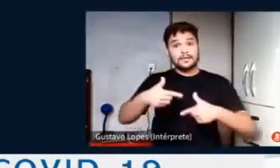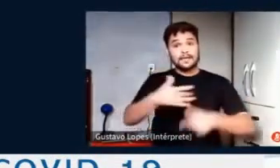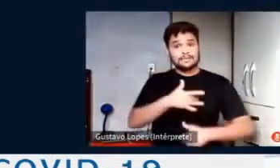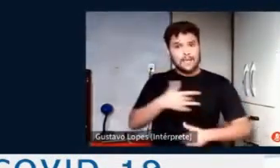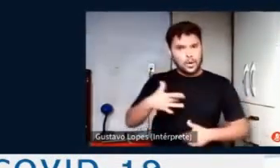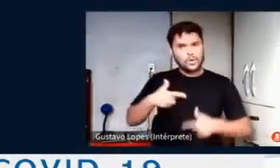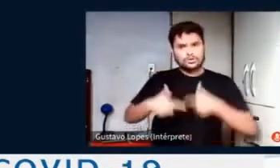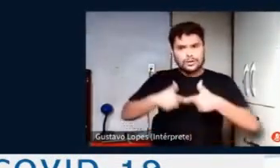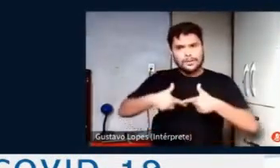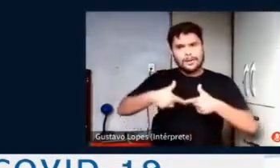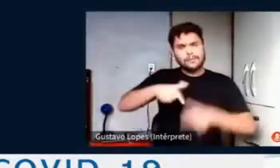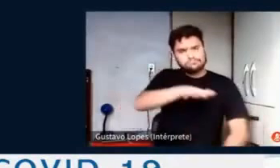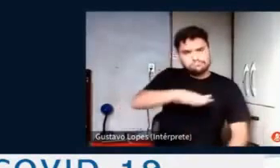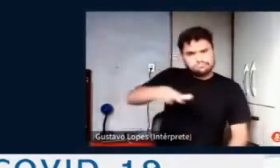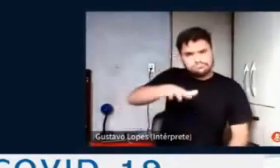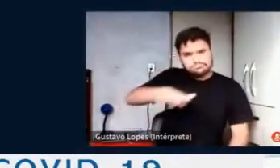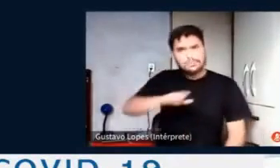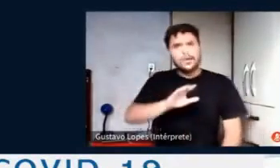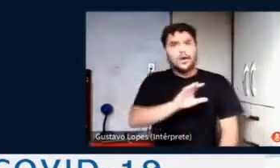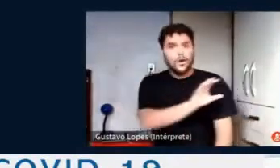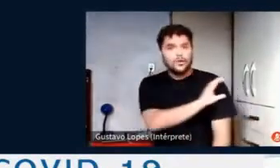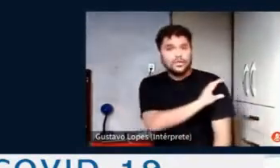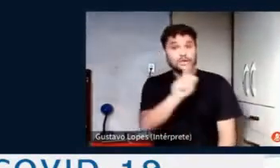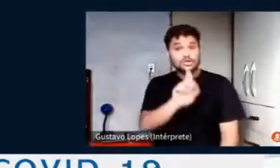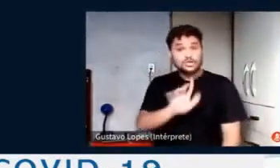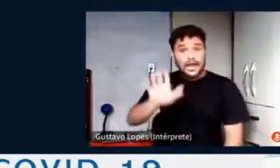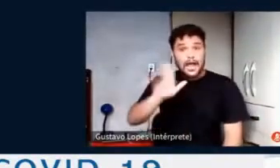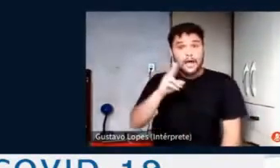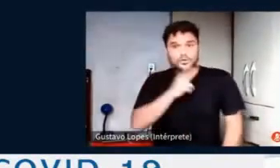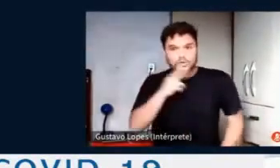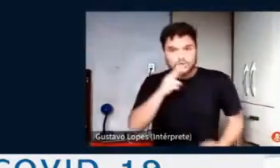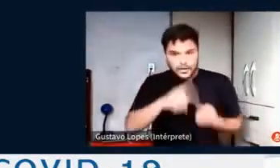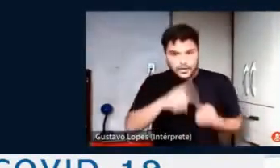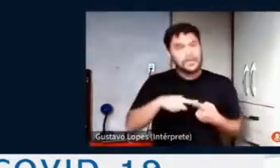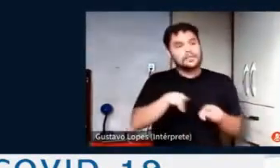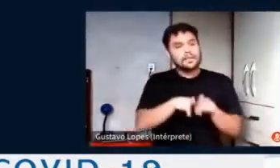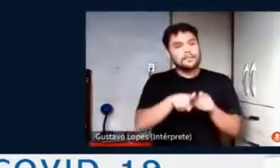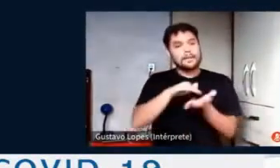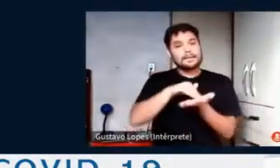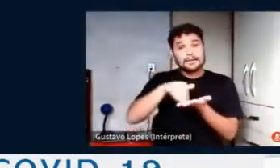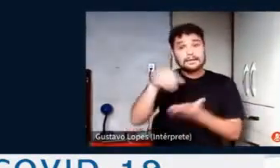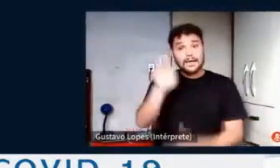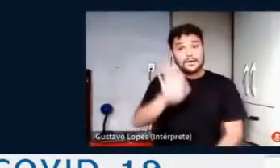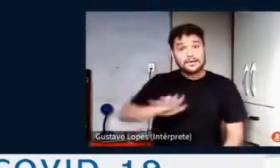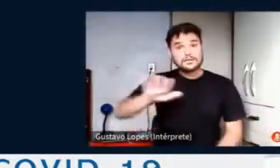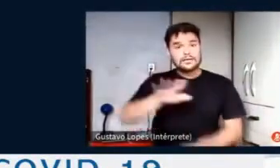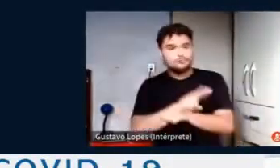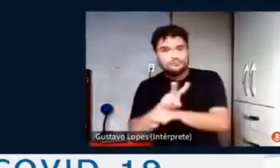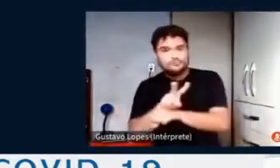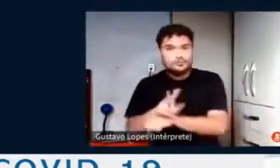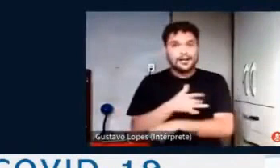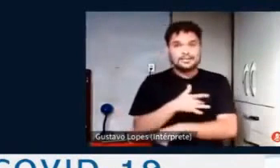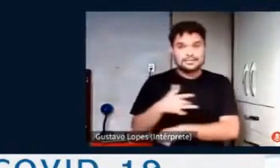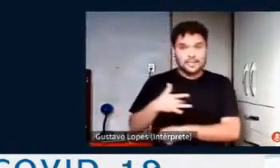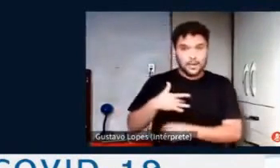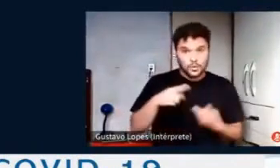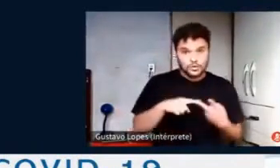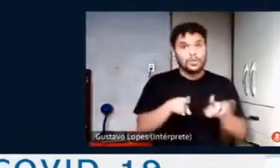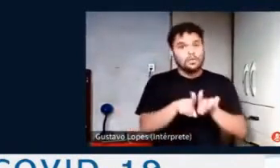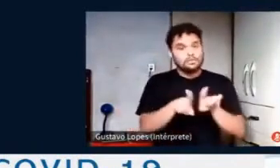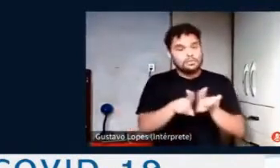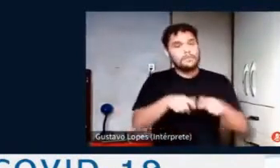como coordenador geral de emergências, como secretário nacional de Vigilância em Saúde, e atuo